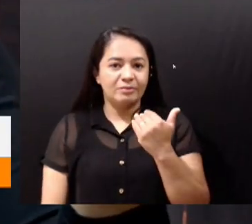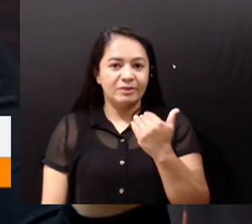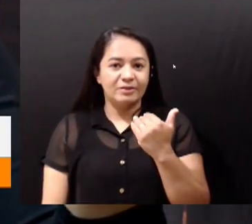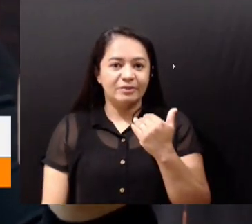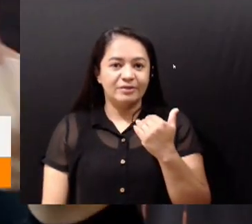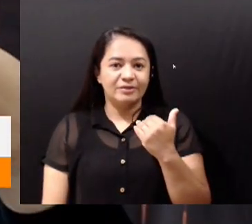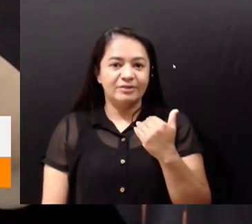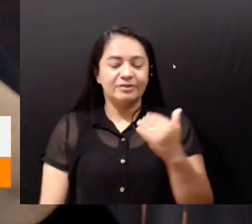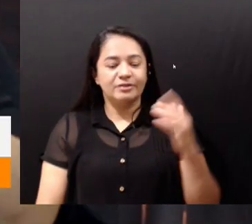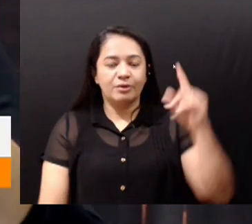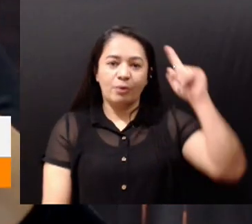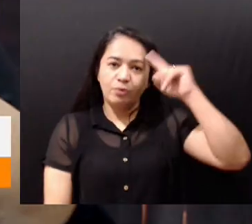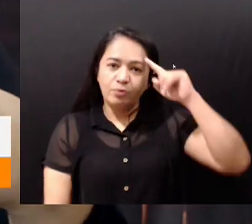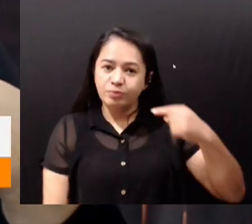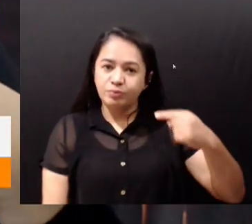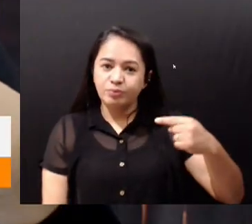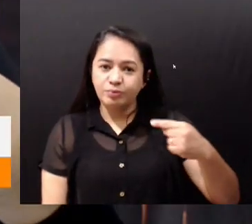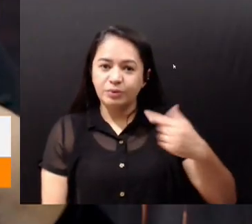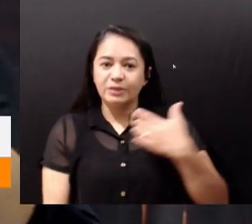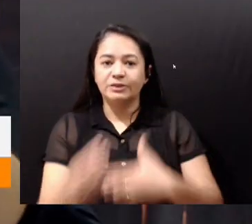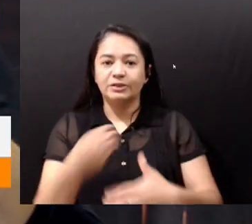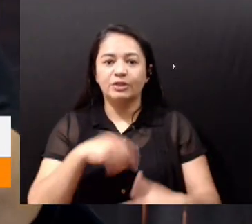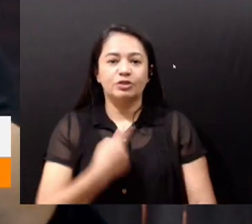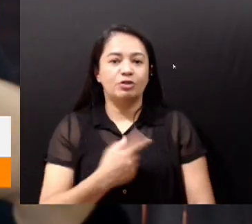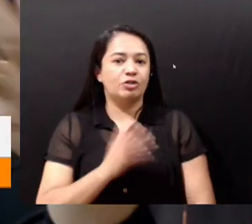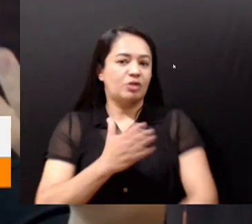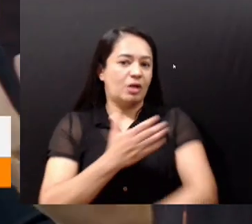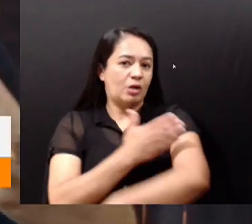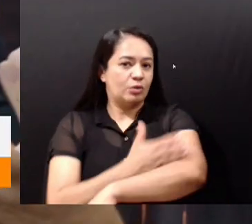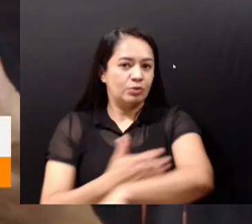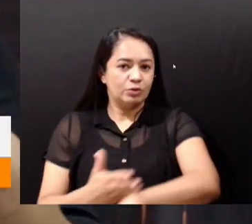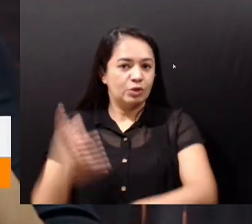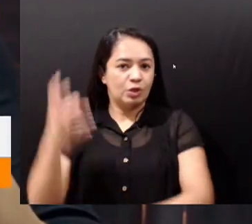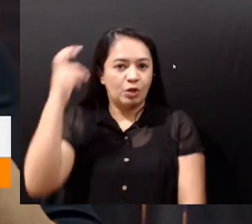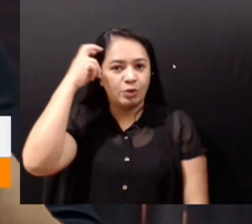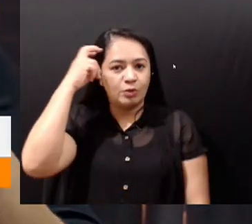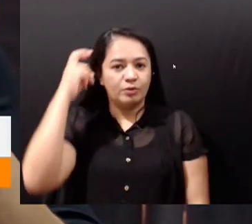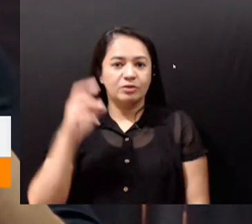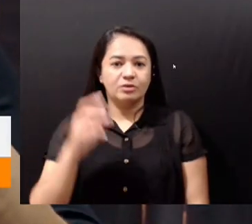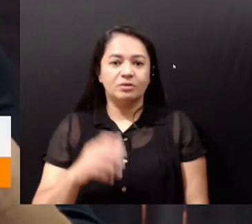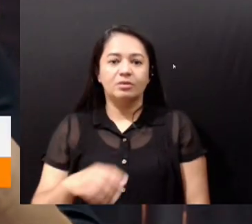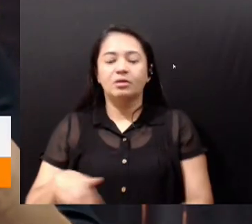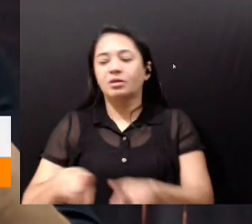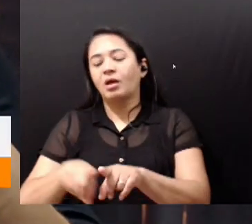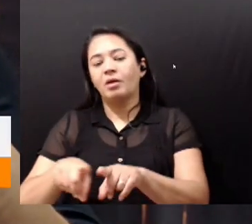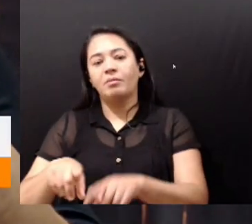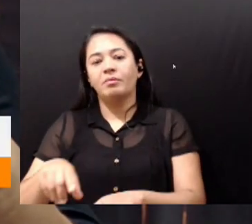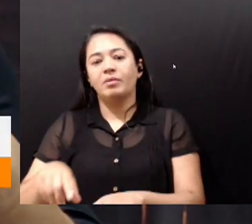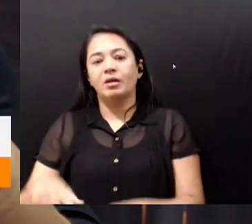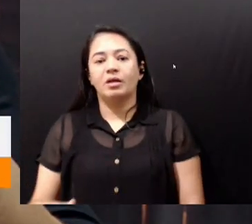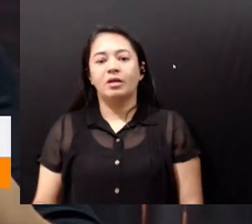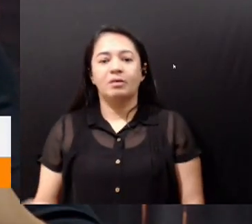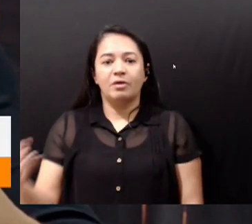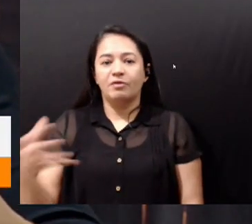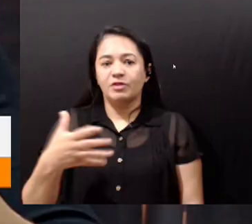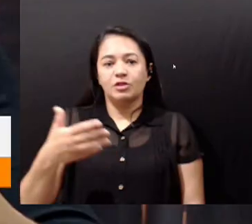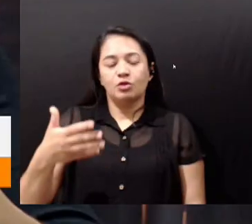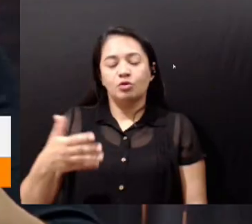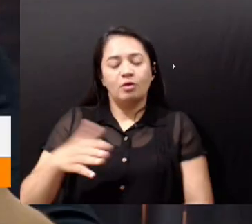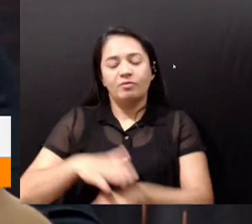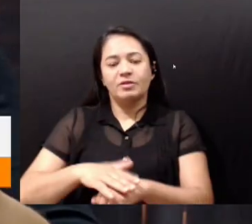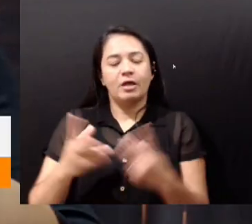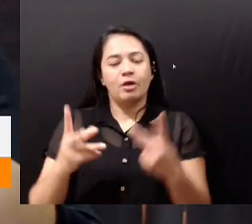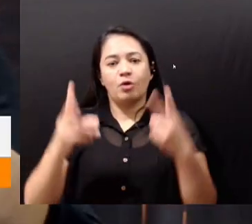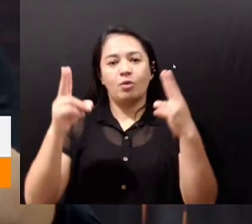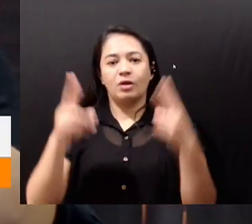rotineira, né, que é dentro do que a gente, da nossa cultura brasileira, você vai ter para fazer algo novo, né, então... Na minha casa, por exemplo,